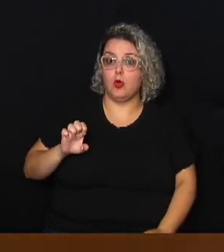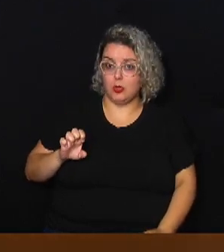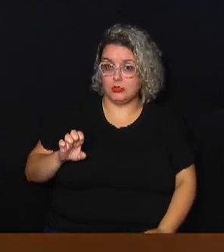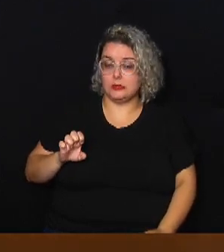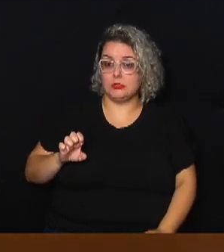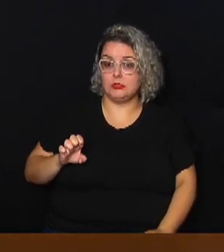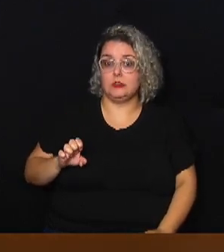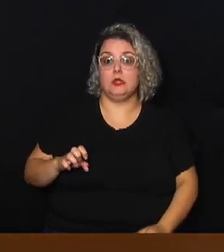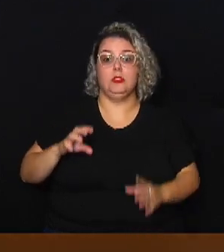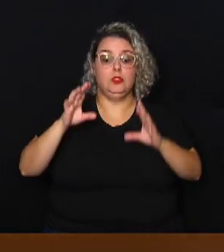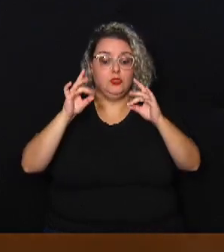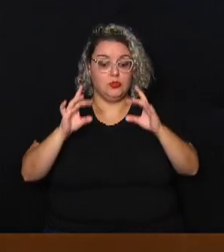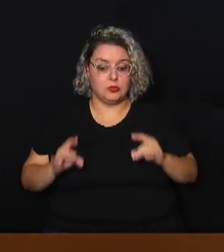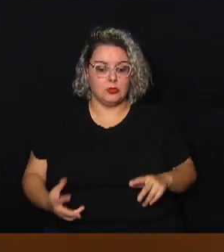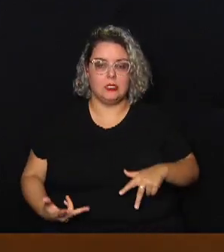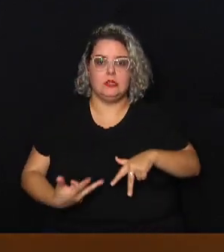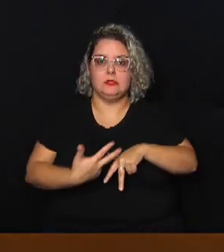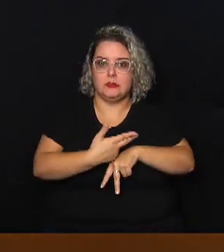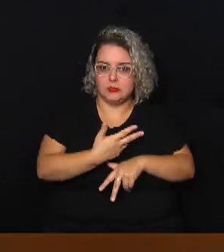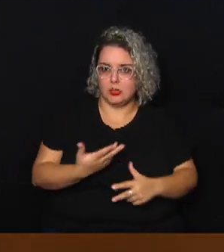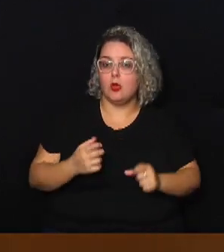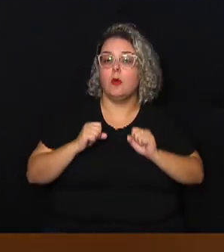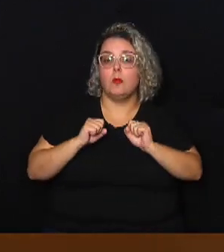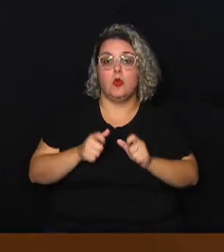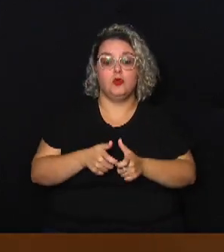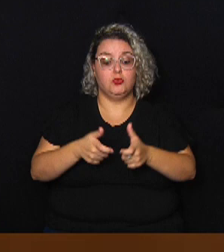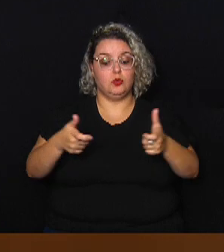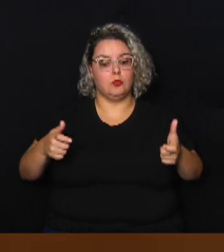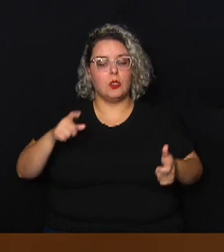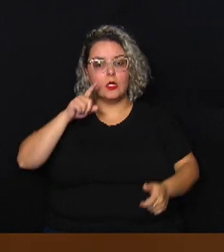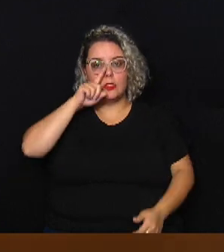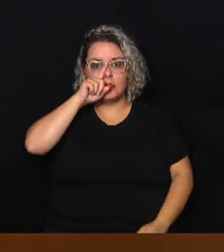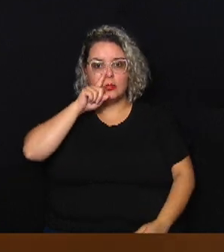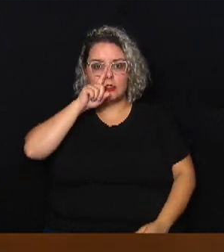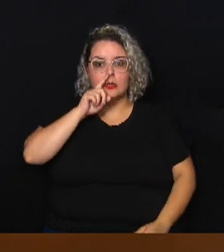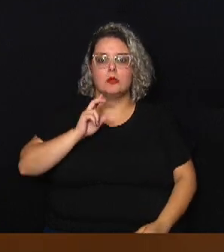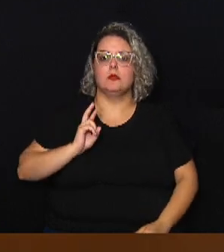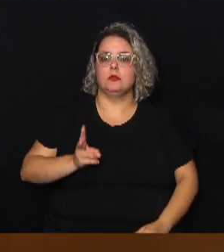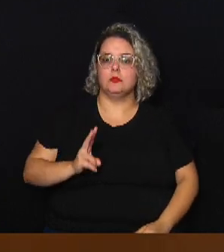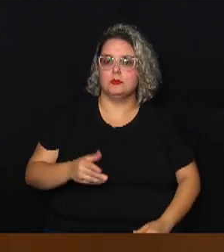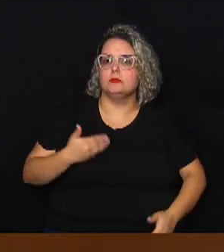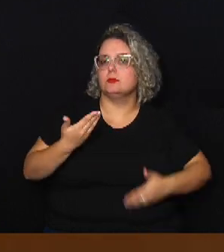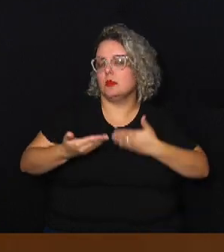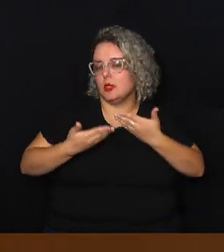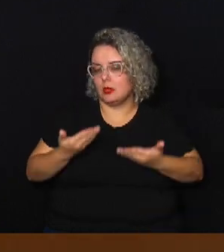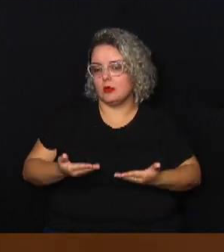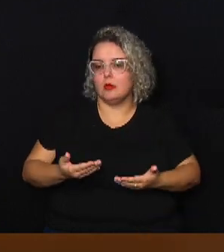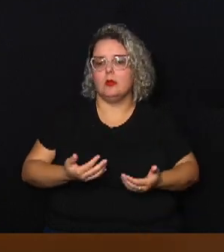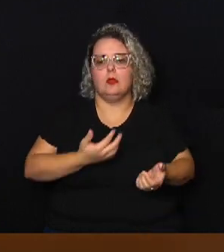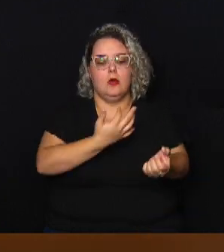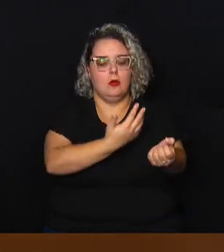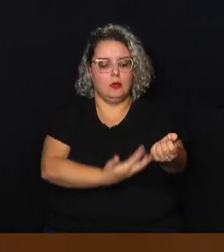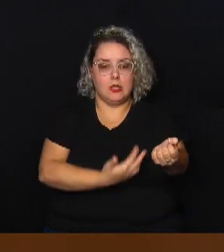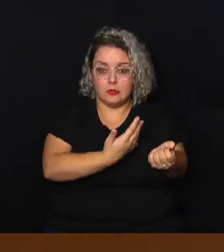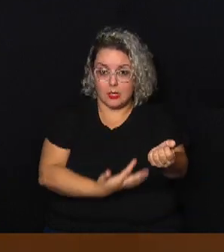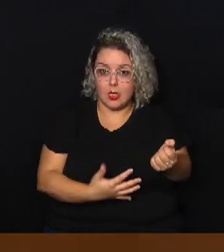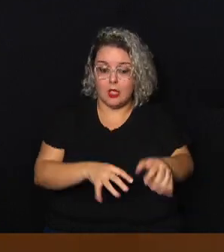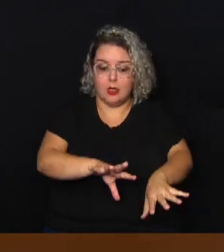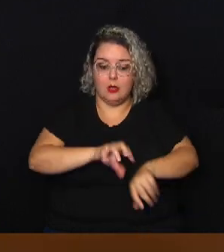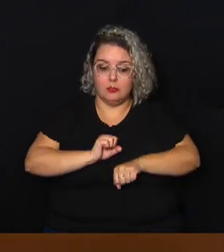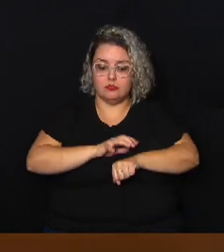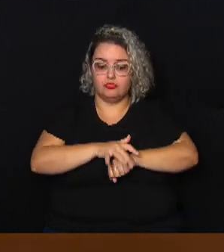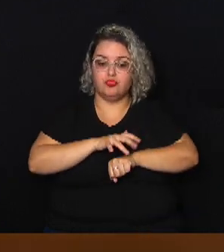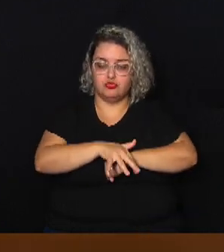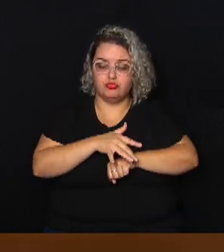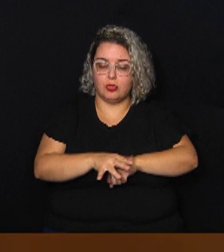da cirurgia, ela pode aumentar os riscos. E eu gosto sempre de trazer o sangramento, a infecção e